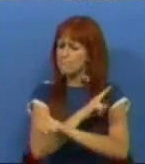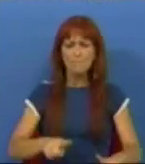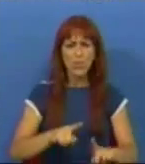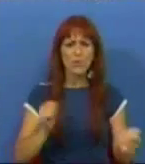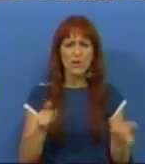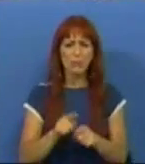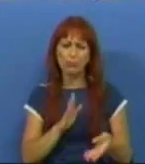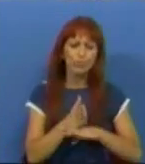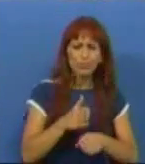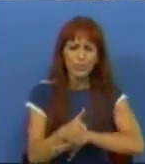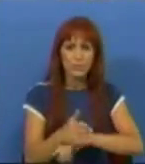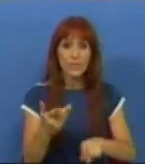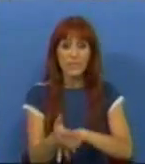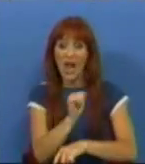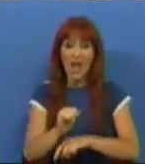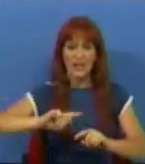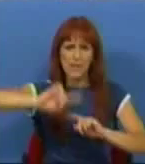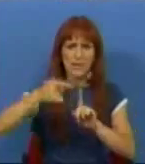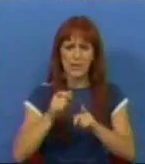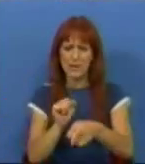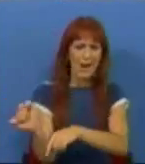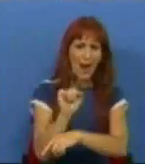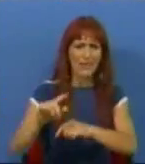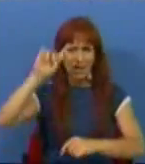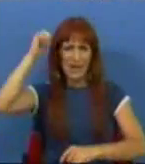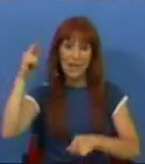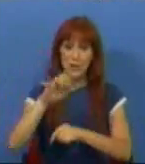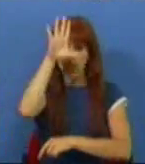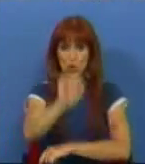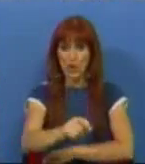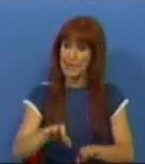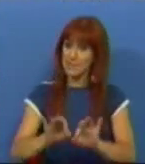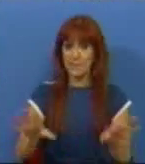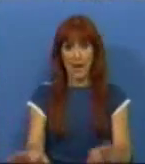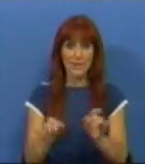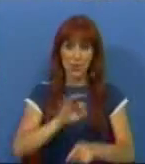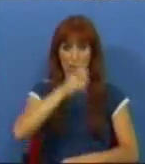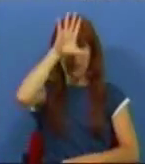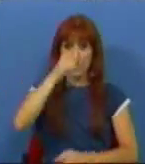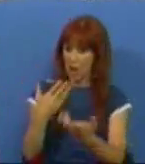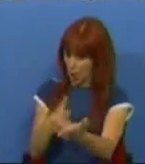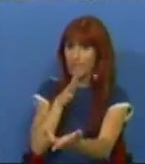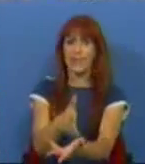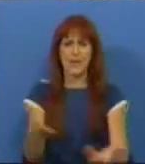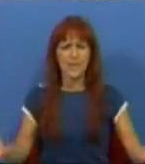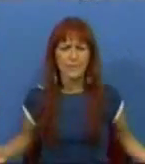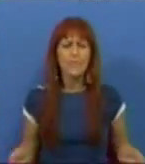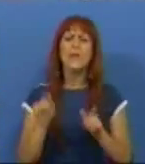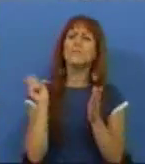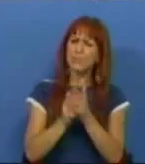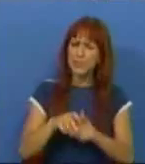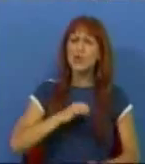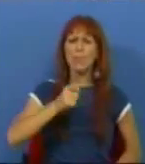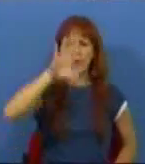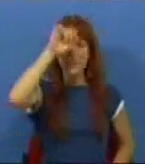proibição da intervenção anticíclica, anticrise do Estado, como, aliás, o Sr. Primeiro-Ministro acabou de dizer. E registámos